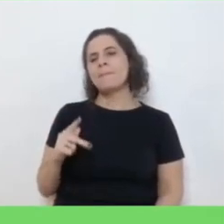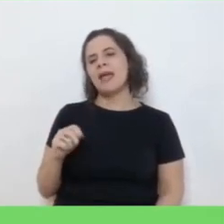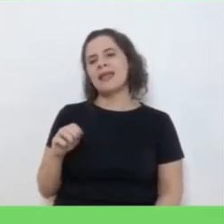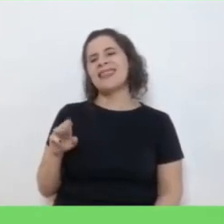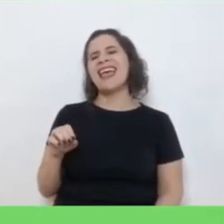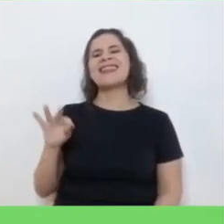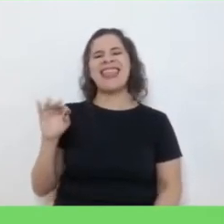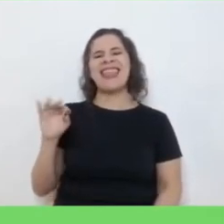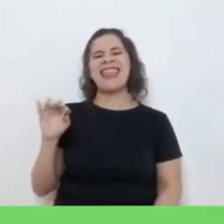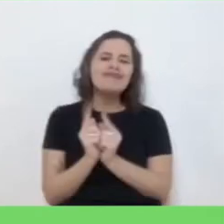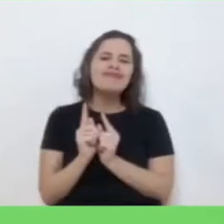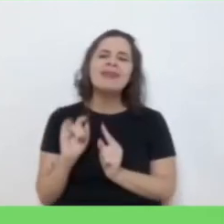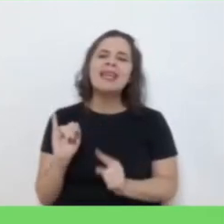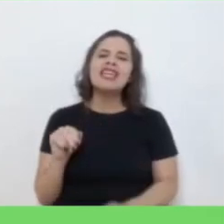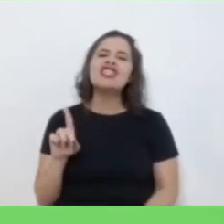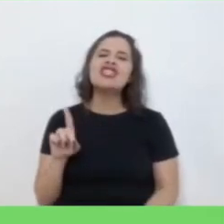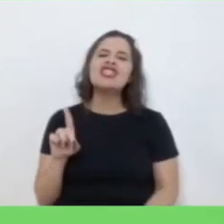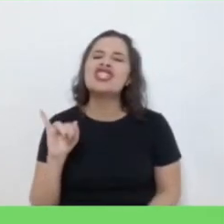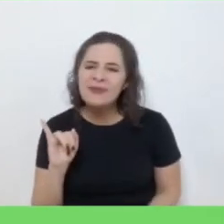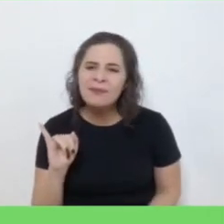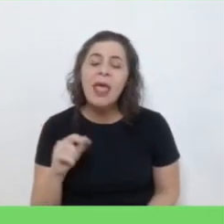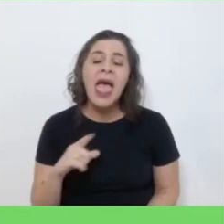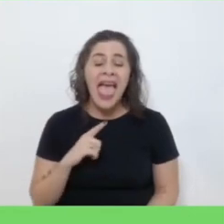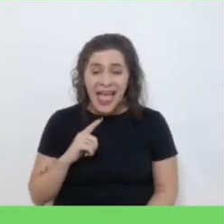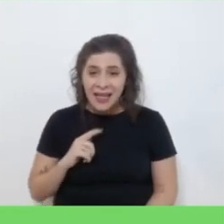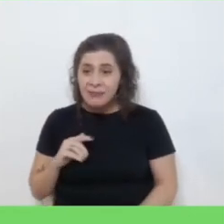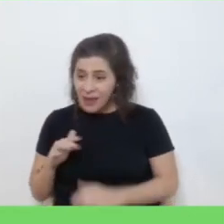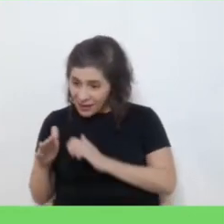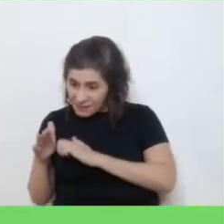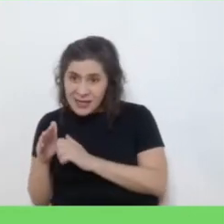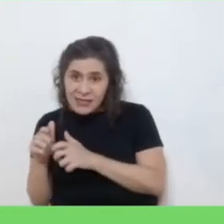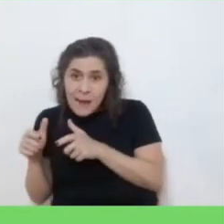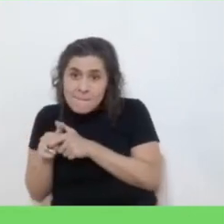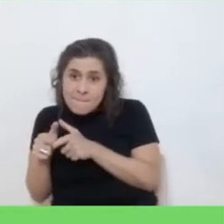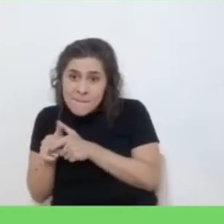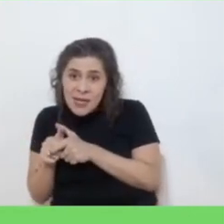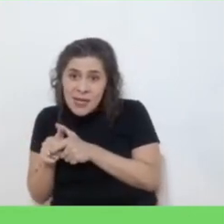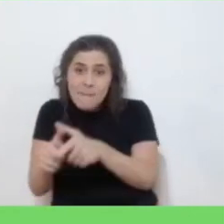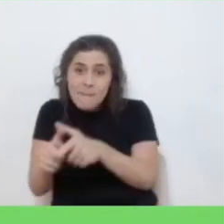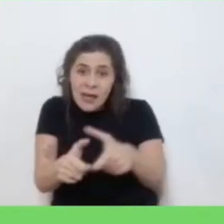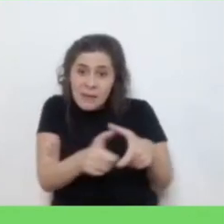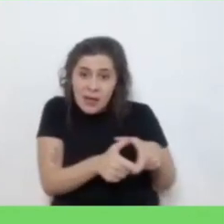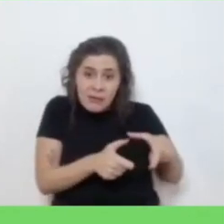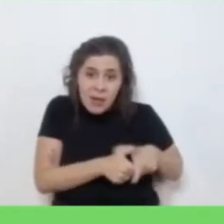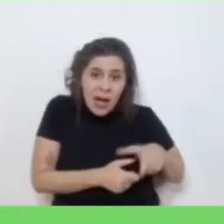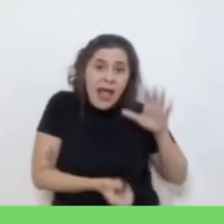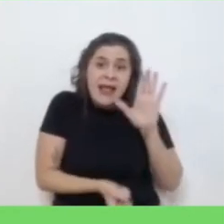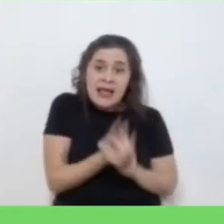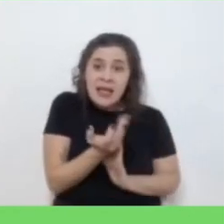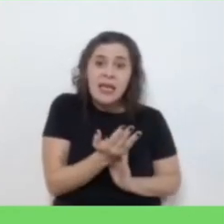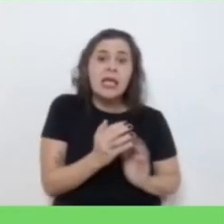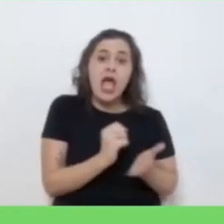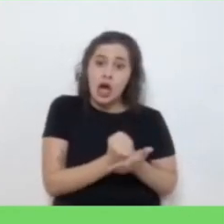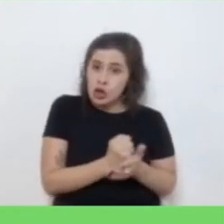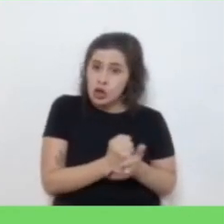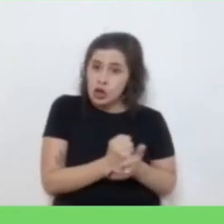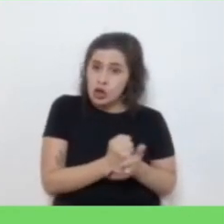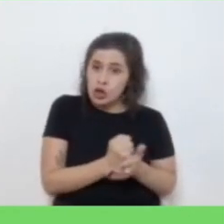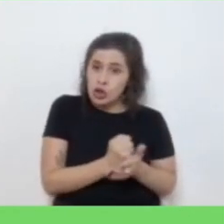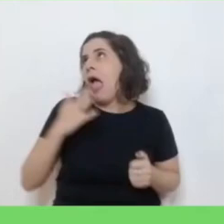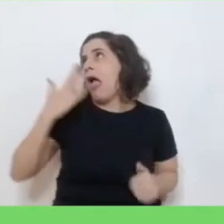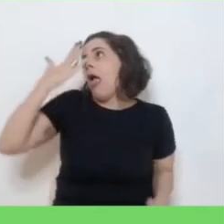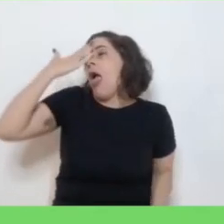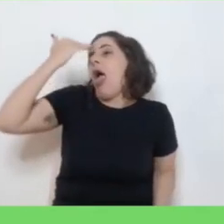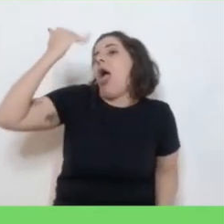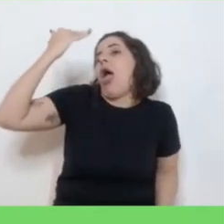poucos membros, né, que acabam desenvolvendo jogos, geralmente de temáticas que não necessariamente são mainstream, não